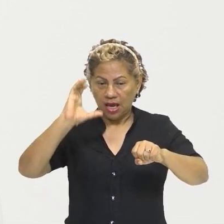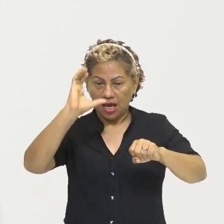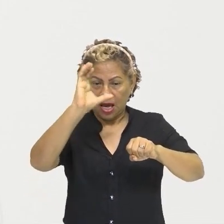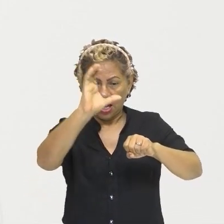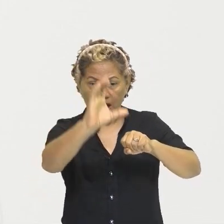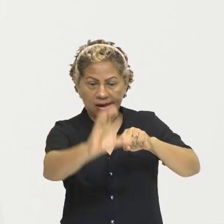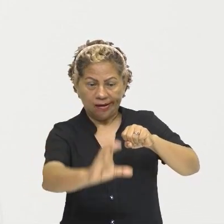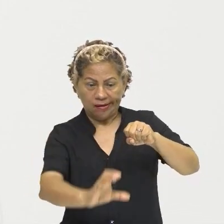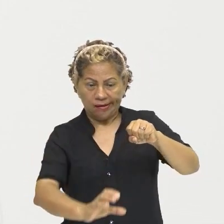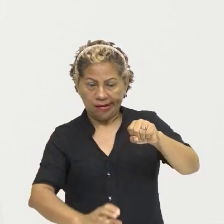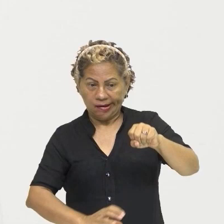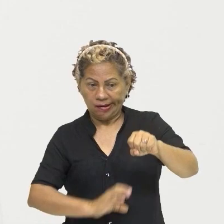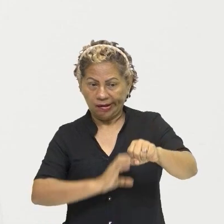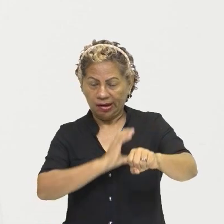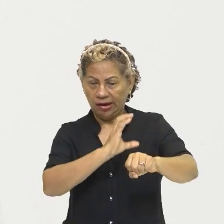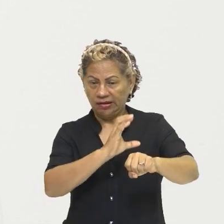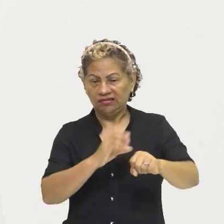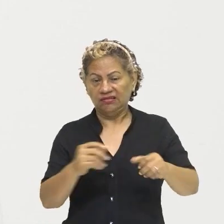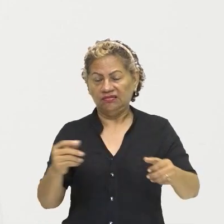ela está errada. Essa aqui